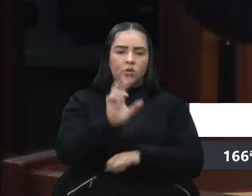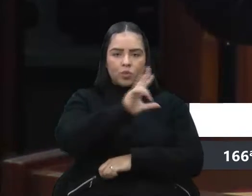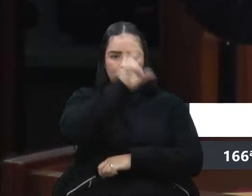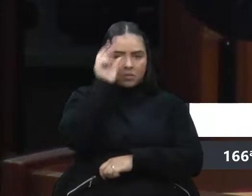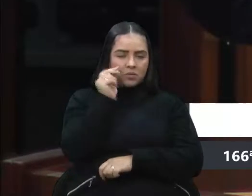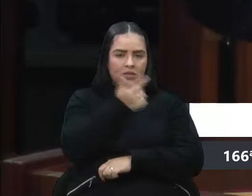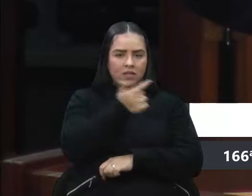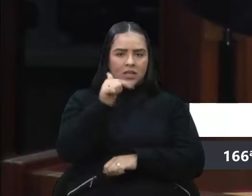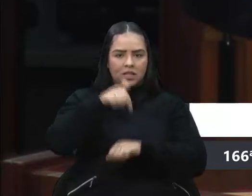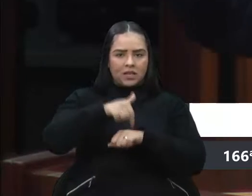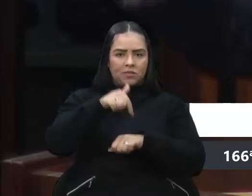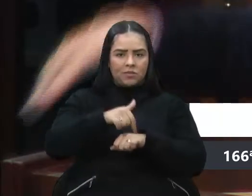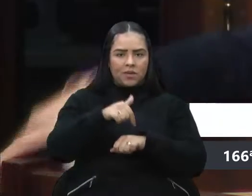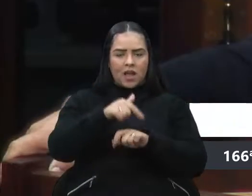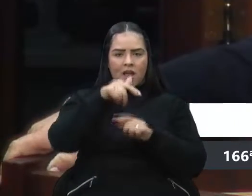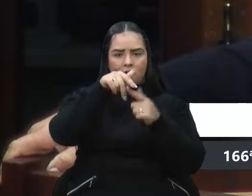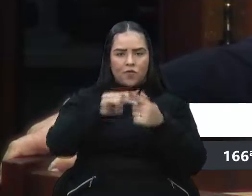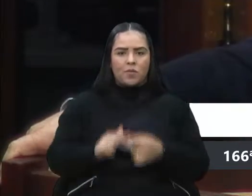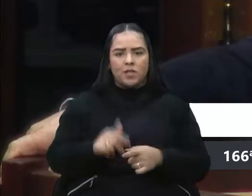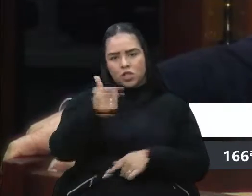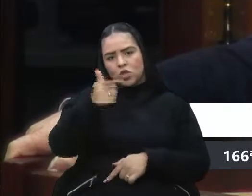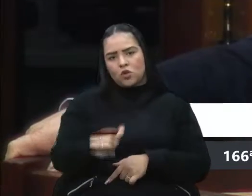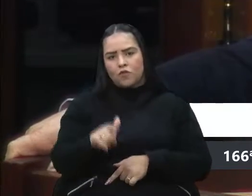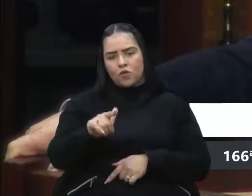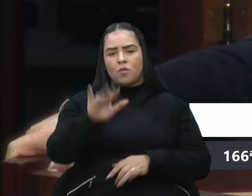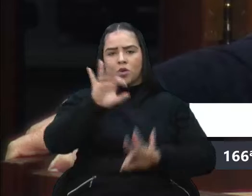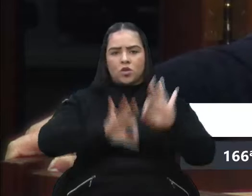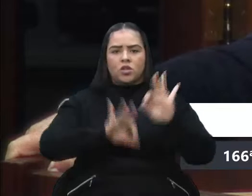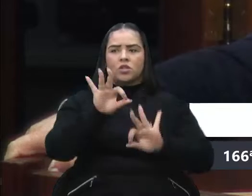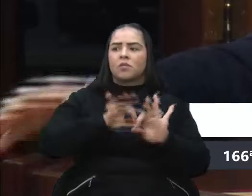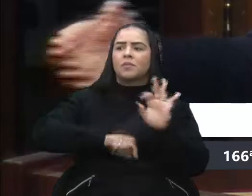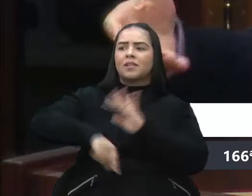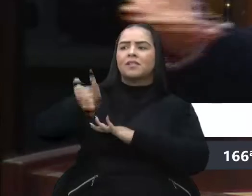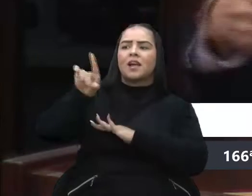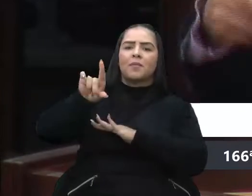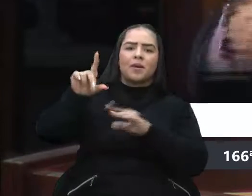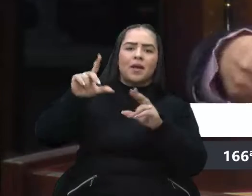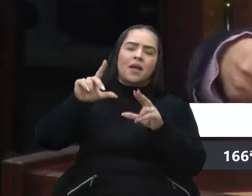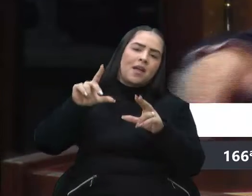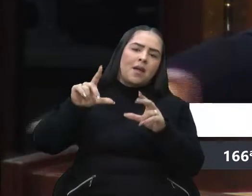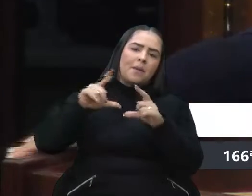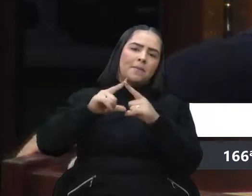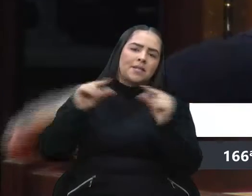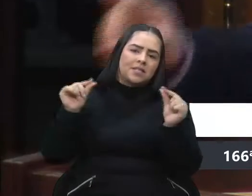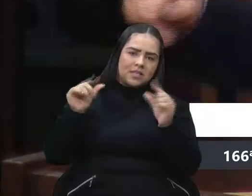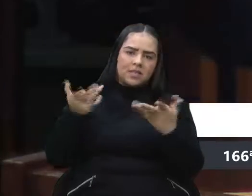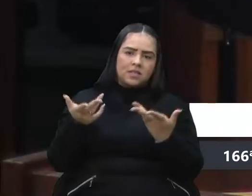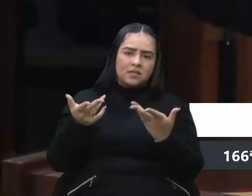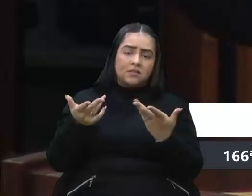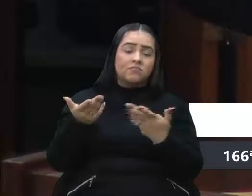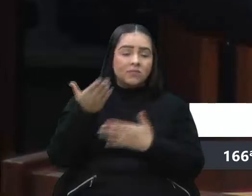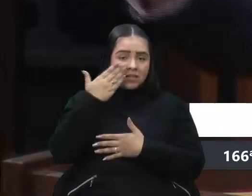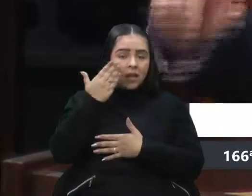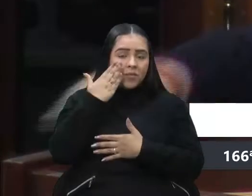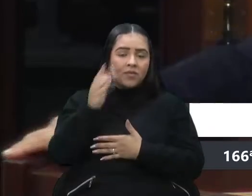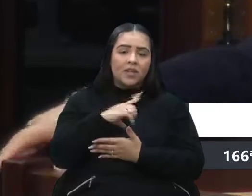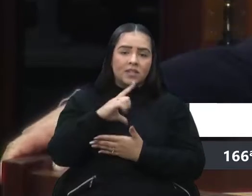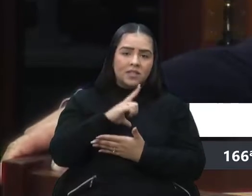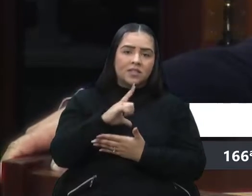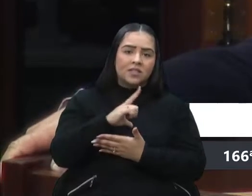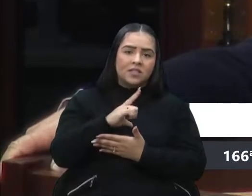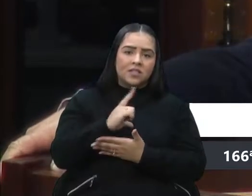tempo para reformular o projeto e mandar lá para Brasília. Então, enfim, estão reconhecendo, esse aporte virá para a festa